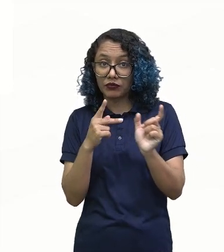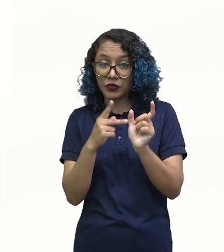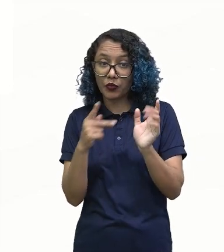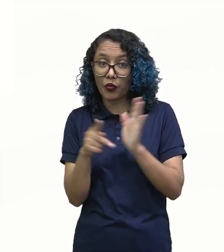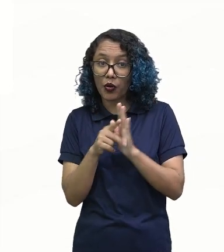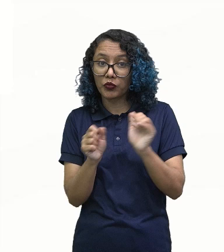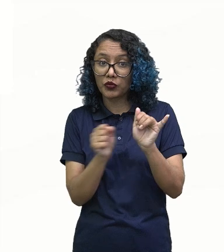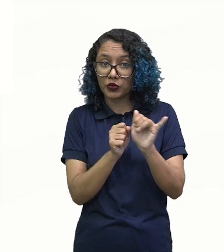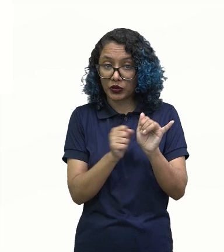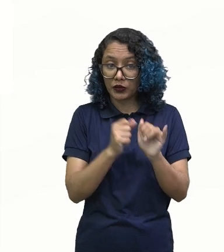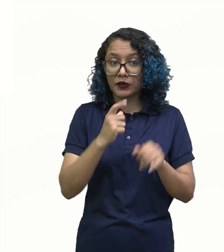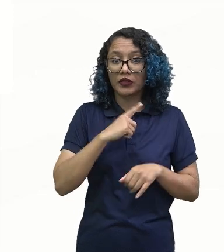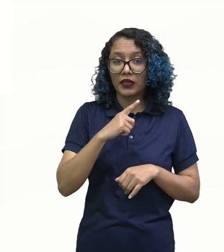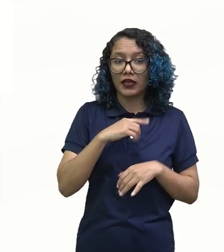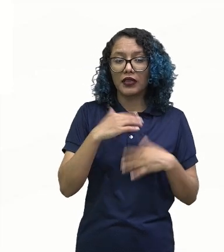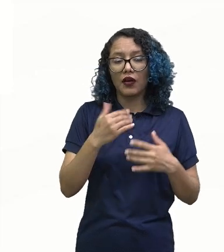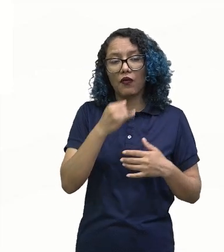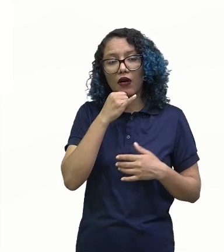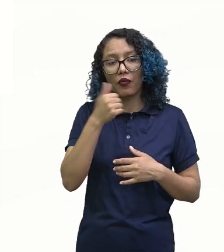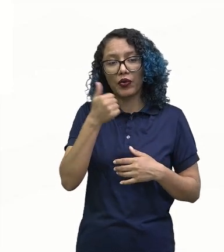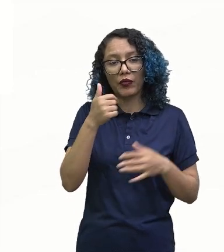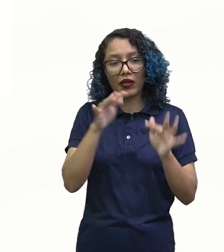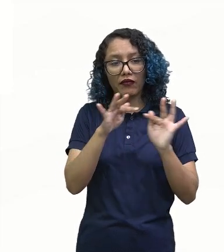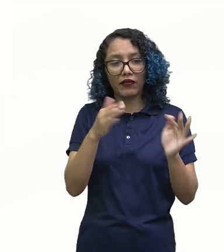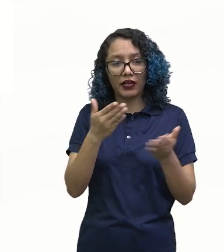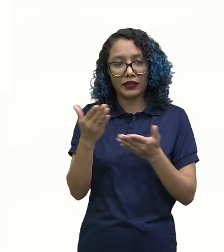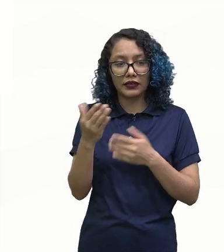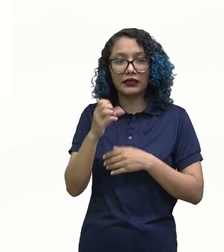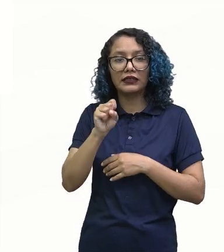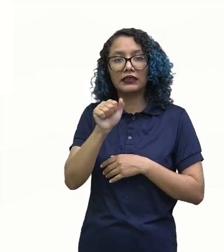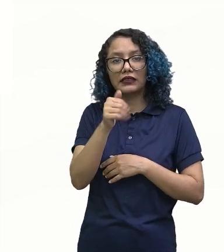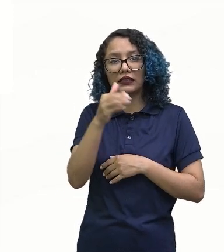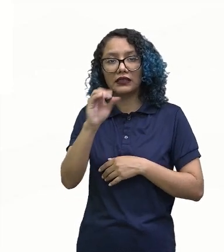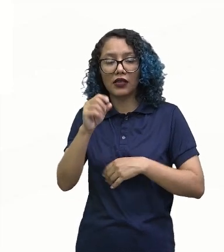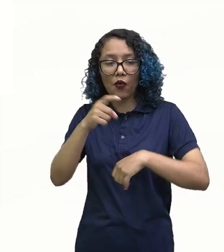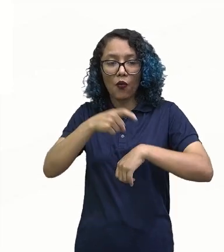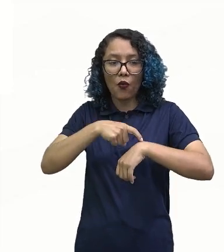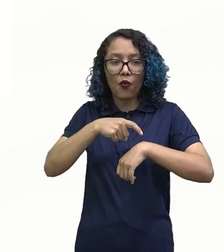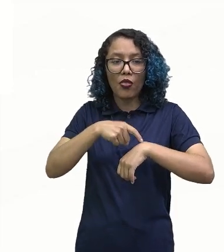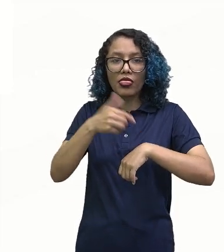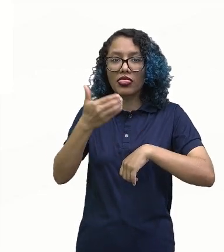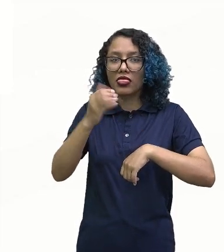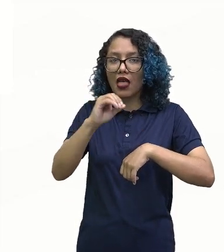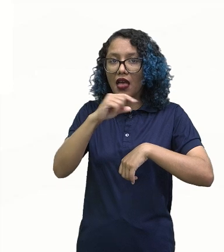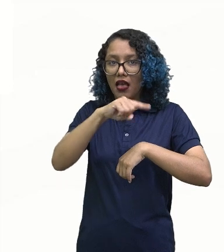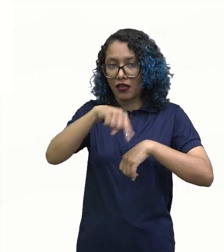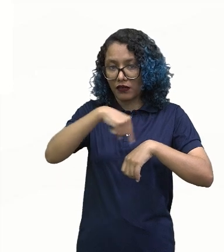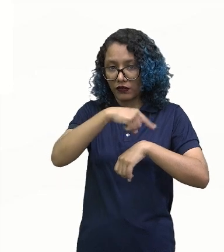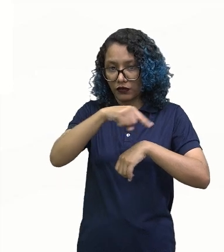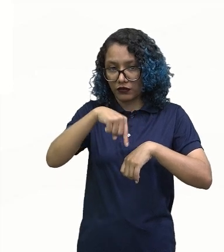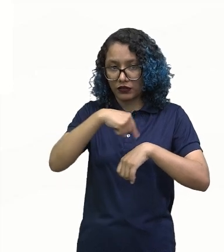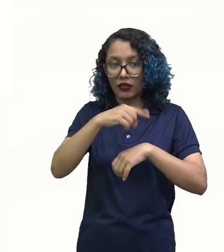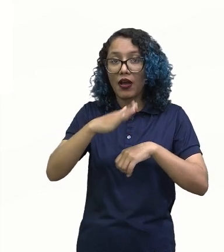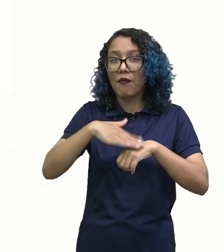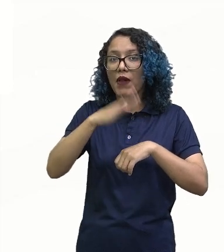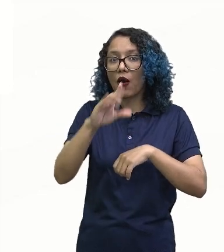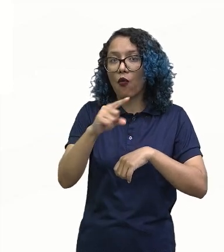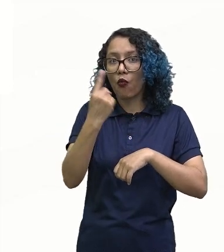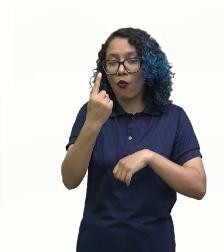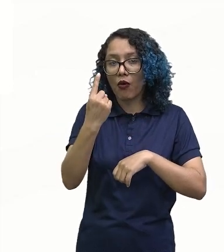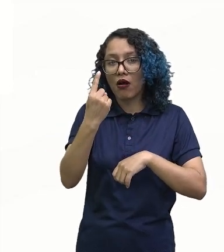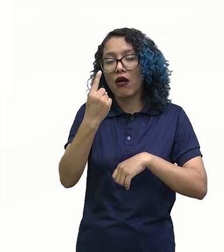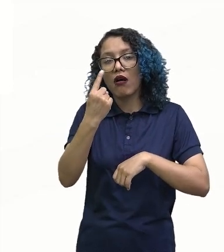são 10 horas. Então, é mais de 1 hora, né? Então, o verbo vai ficar